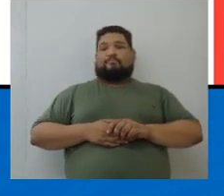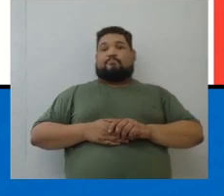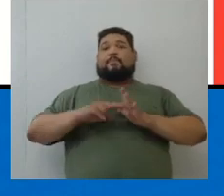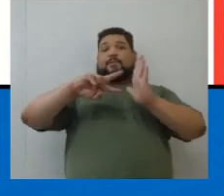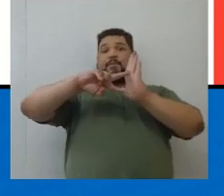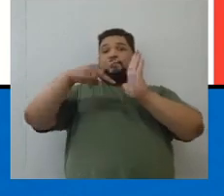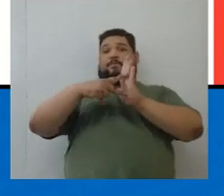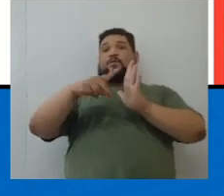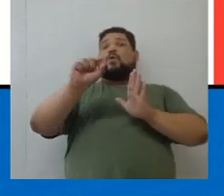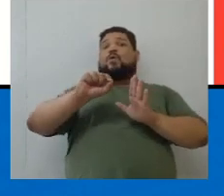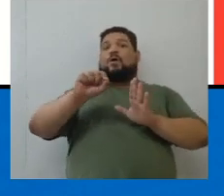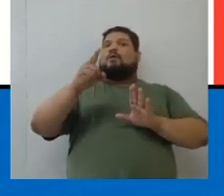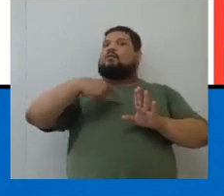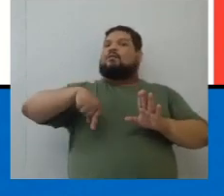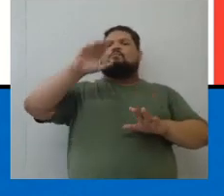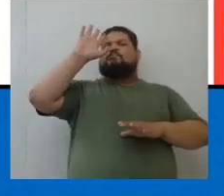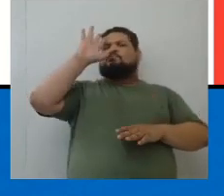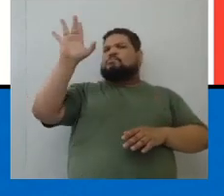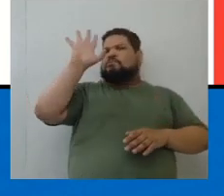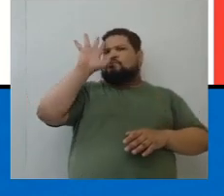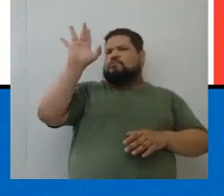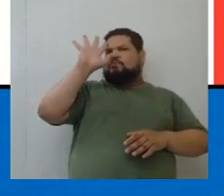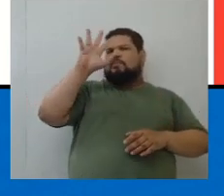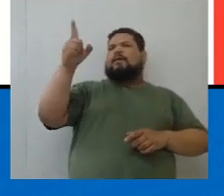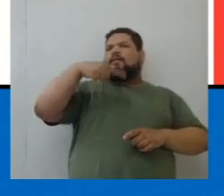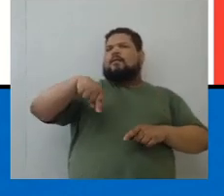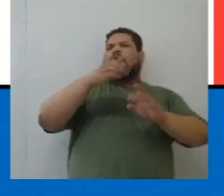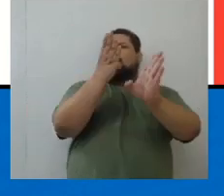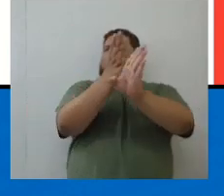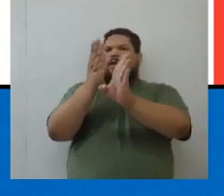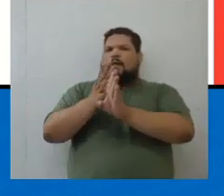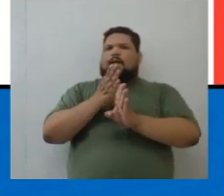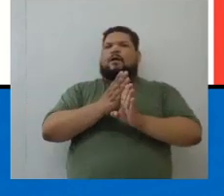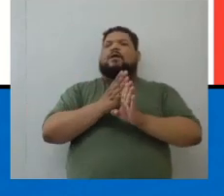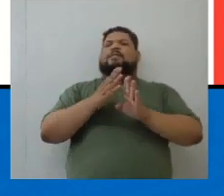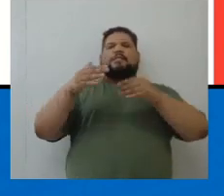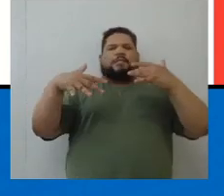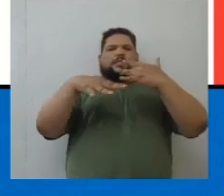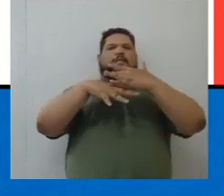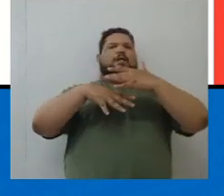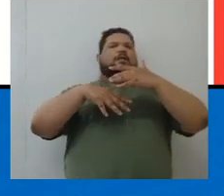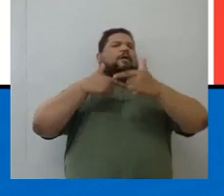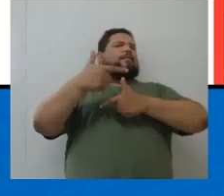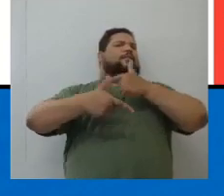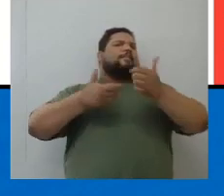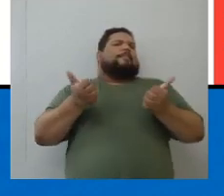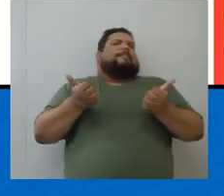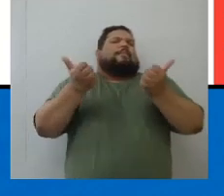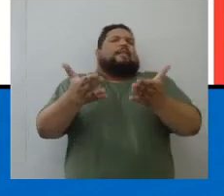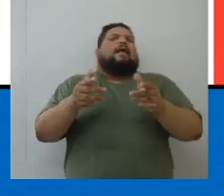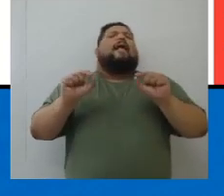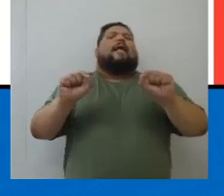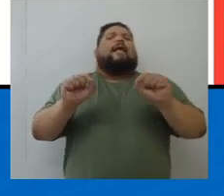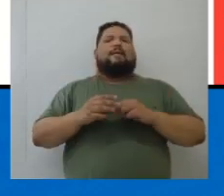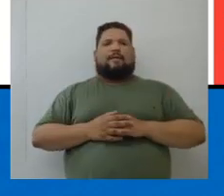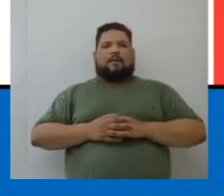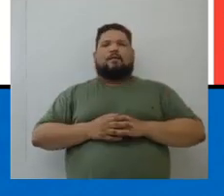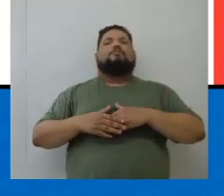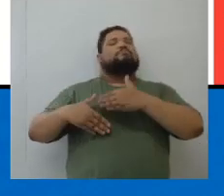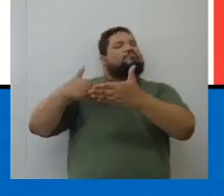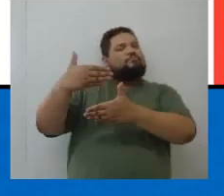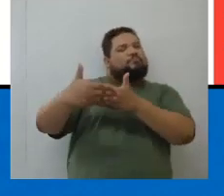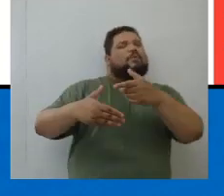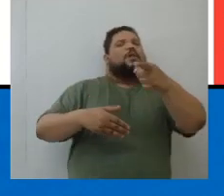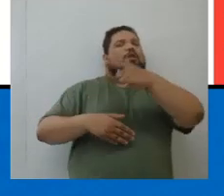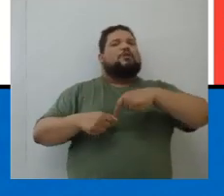gente pare aí para pensar e consiga identificar para quem essa cidade serve, tá? E aí, mais à frente, a gente vai